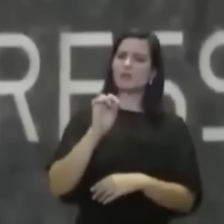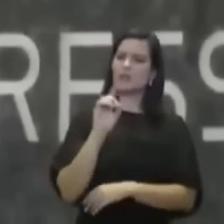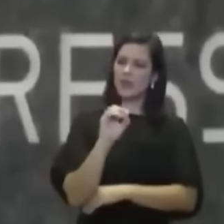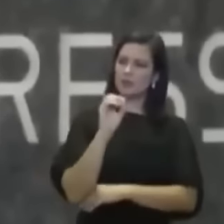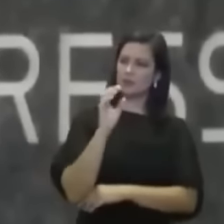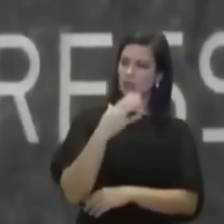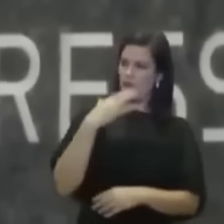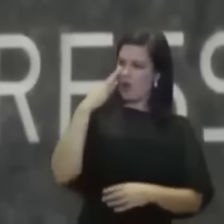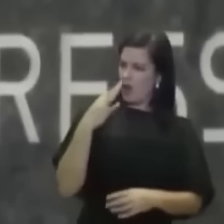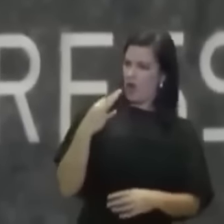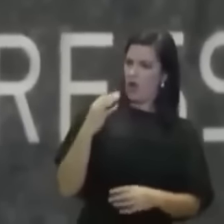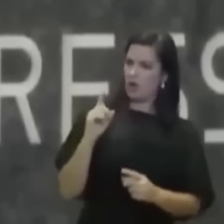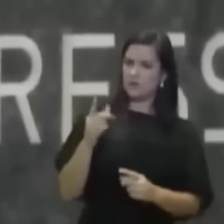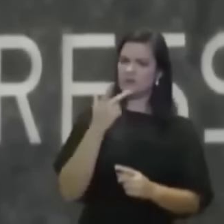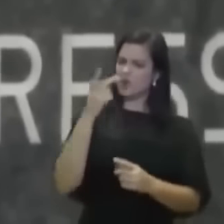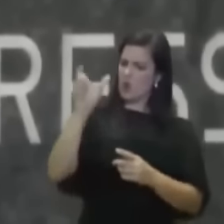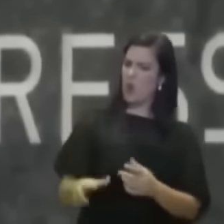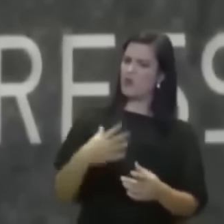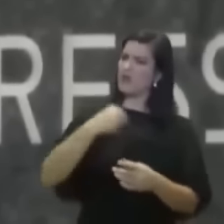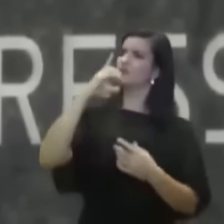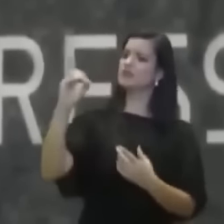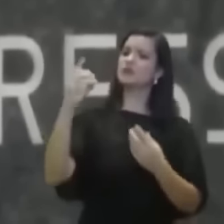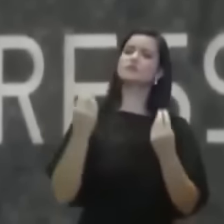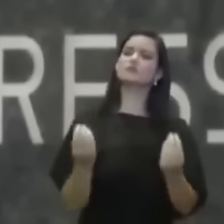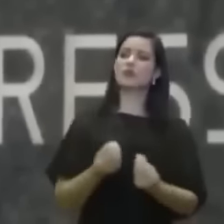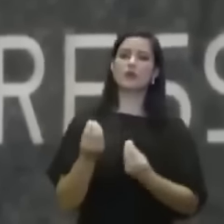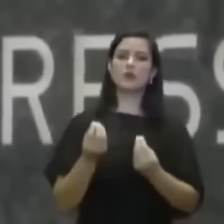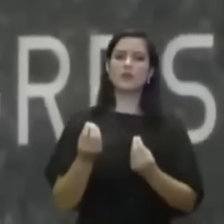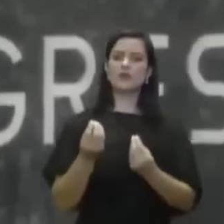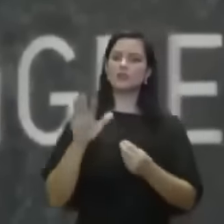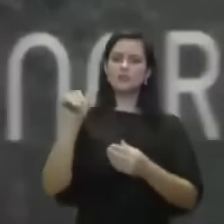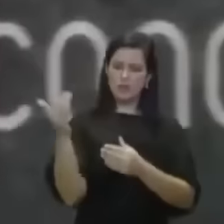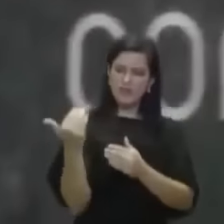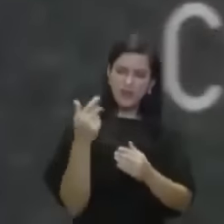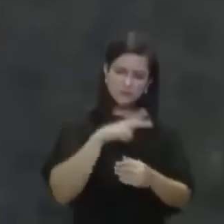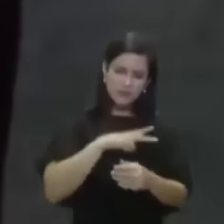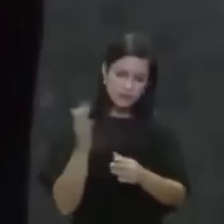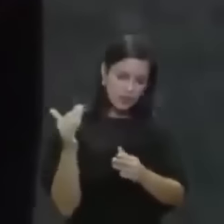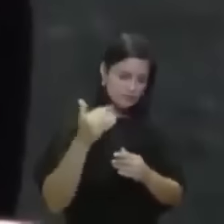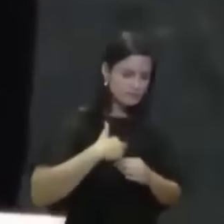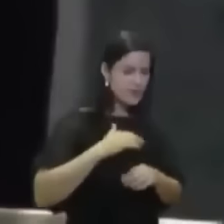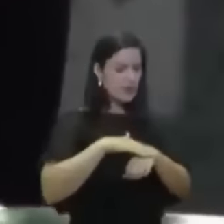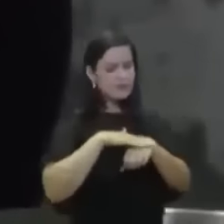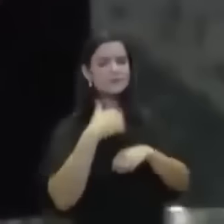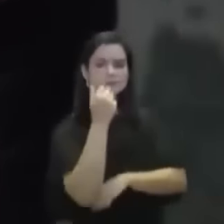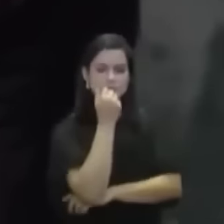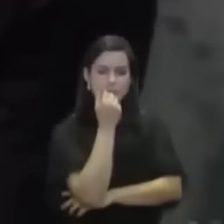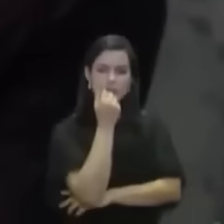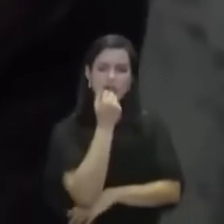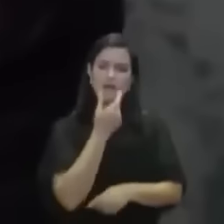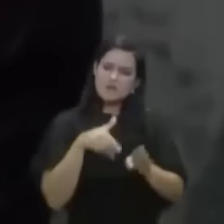de Jesus, ele que acabara de dizer que ele era o Cristo, o Filho do Deus vivo, diz a Bíblia que ele chama Jesus à parte: vem cá, Senhor, vem cá. E passa